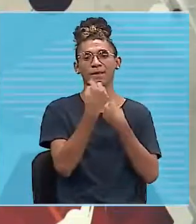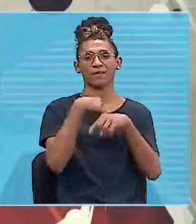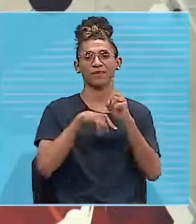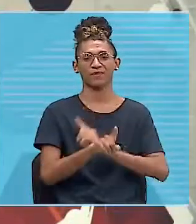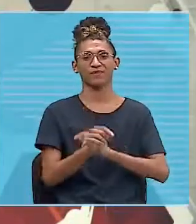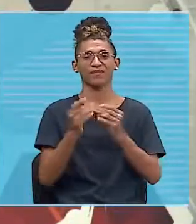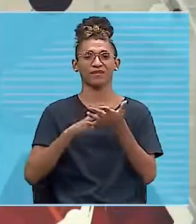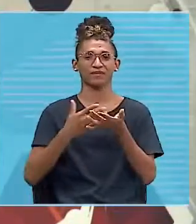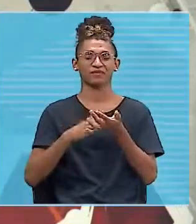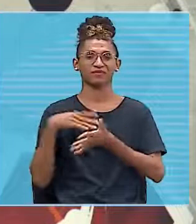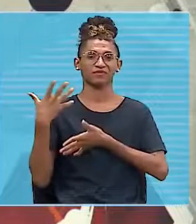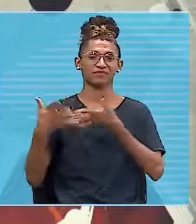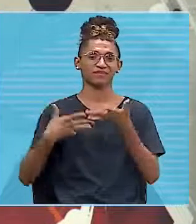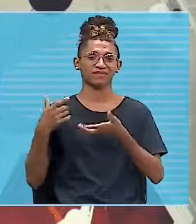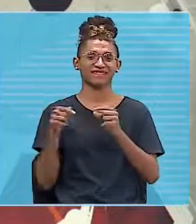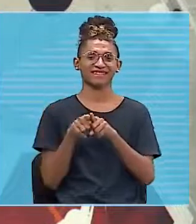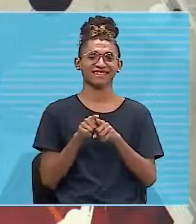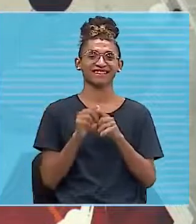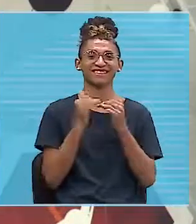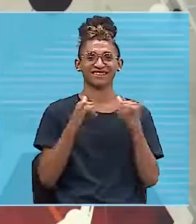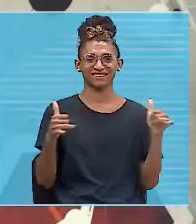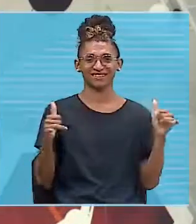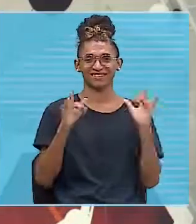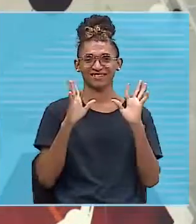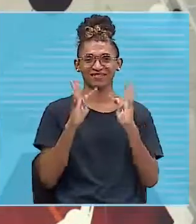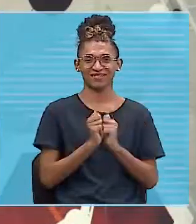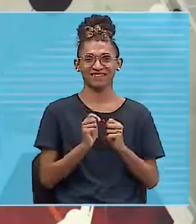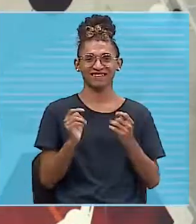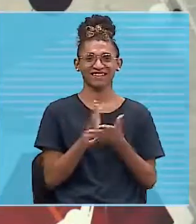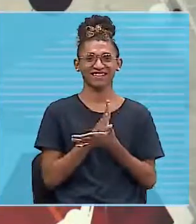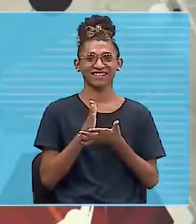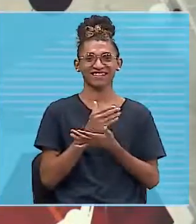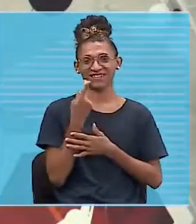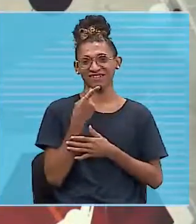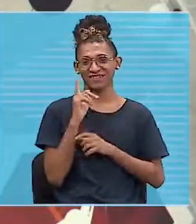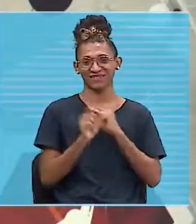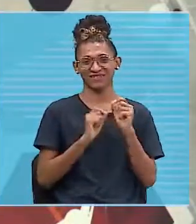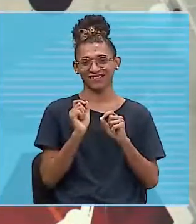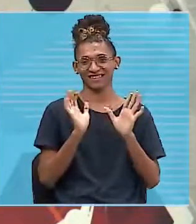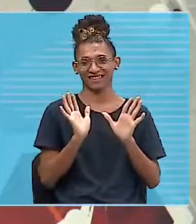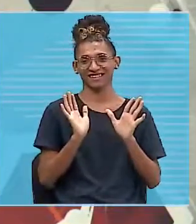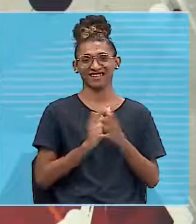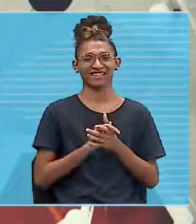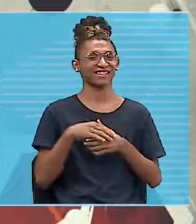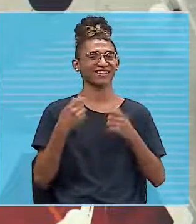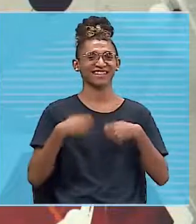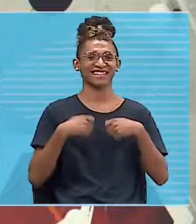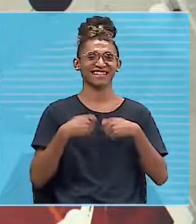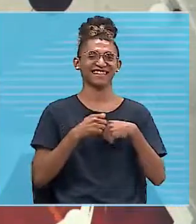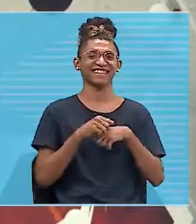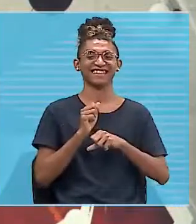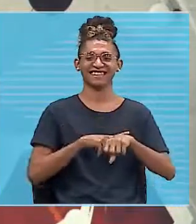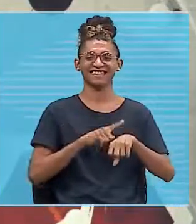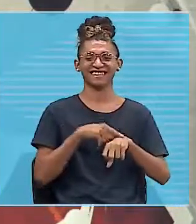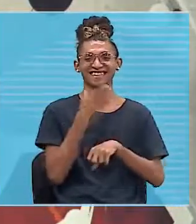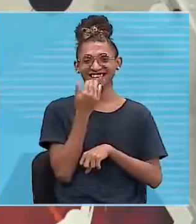intérpretes estão aí com a bateria carregada muitos aqui disseram que não necessitava nem sequer o horário de almoço de 12:20 a